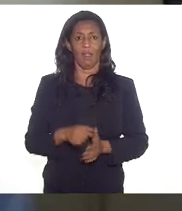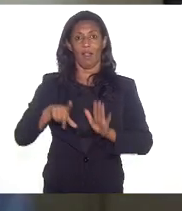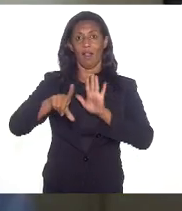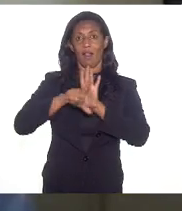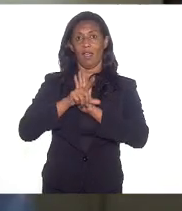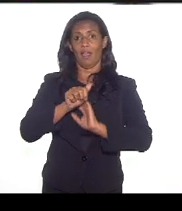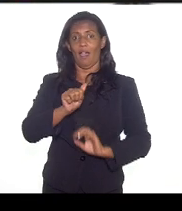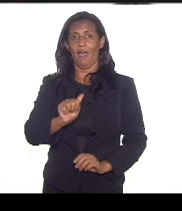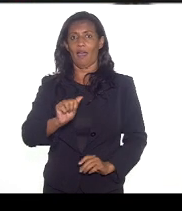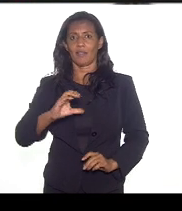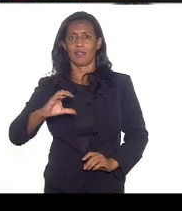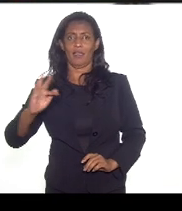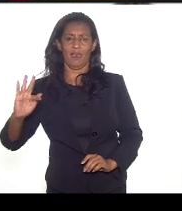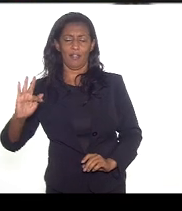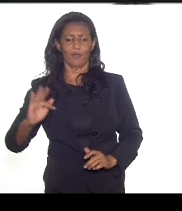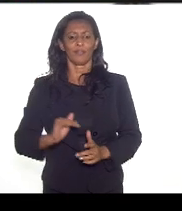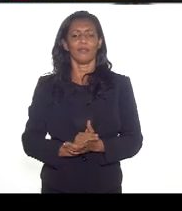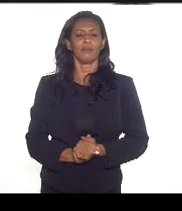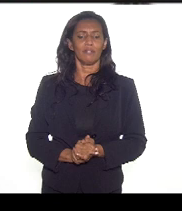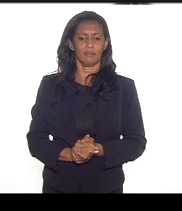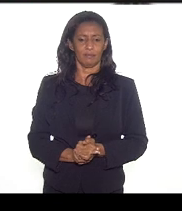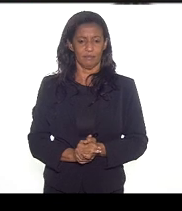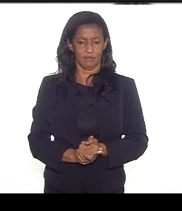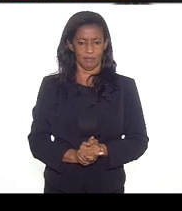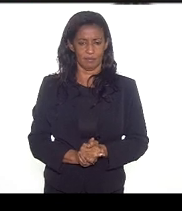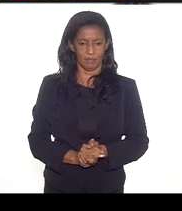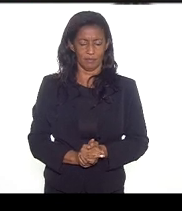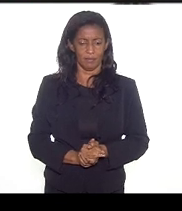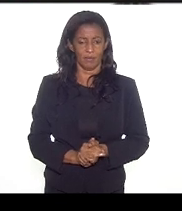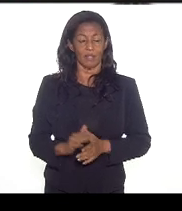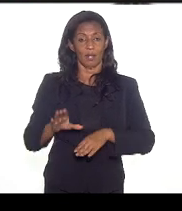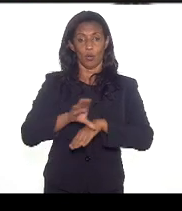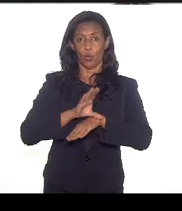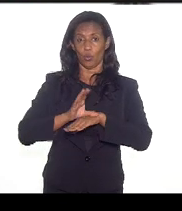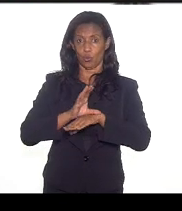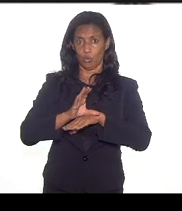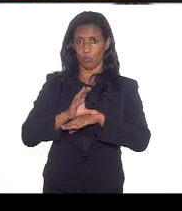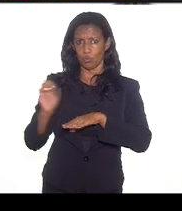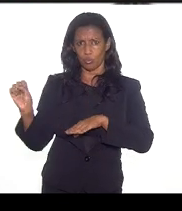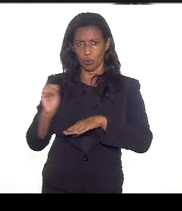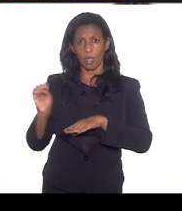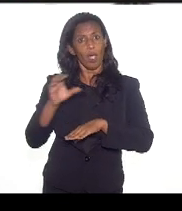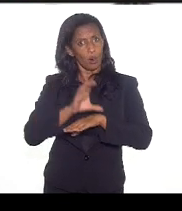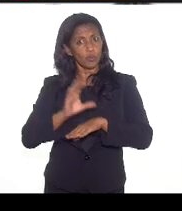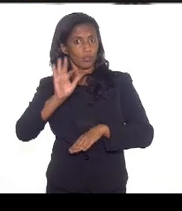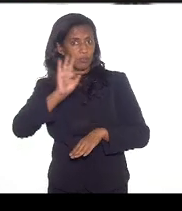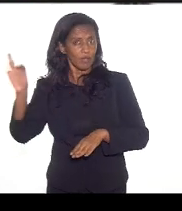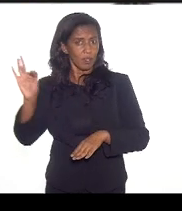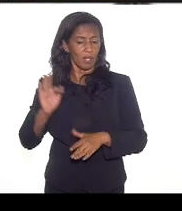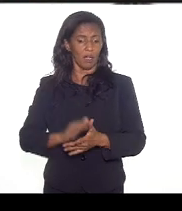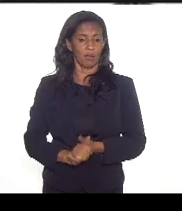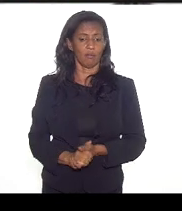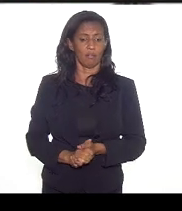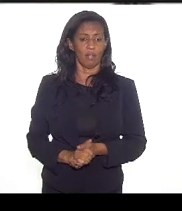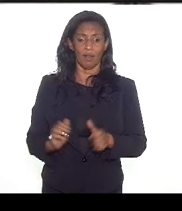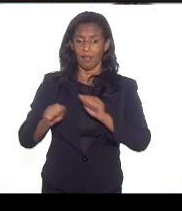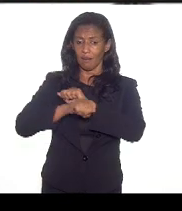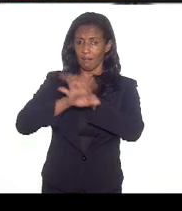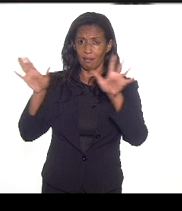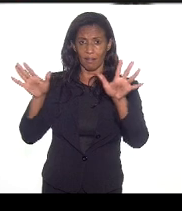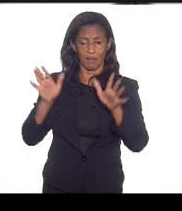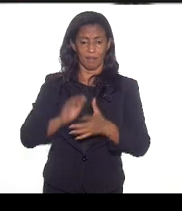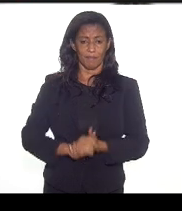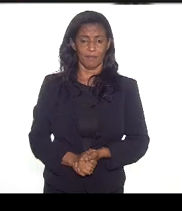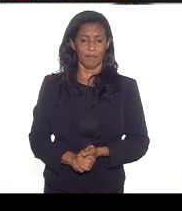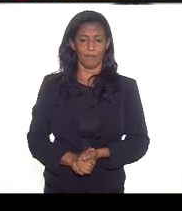Lê a CF. Eu sei, mas a Constituição de 88... Pois é, a Constituição Federal. Ela é clara. Lê.